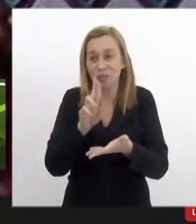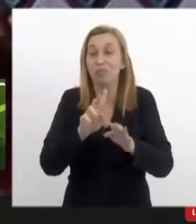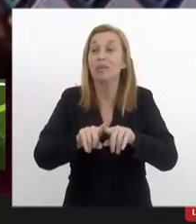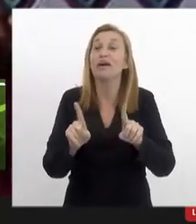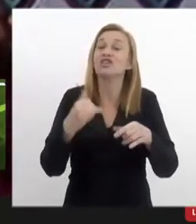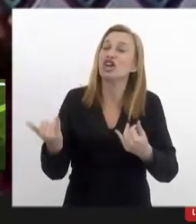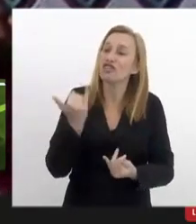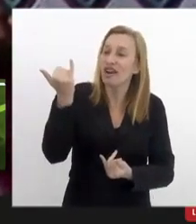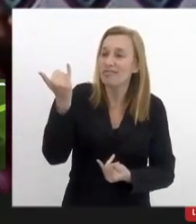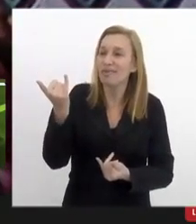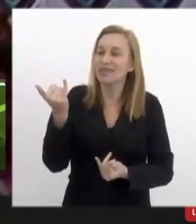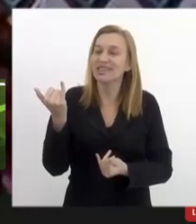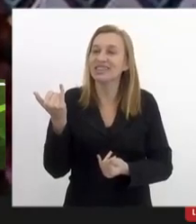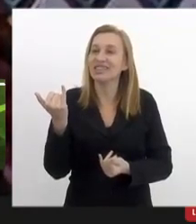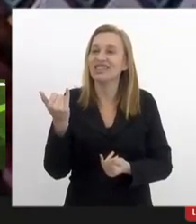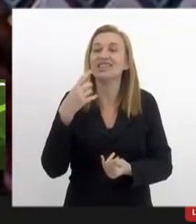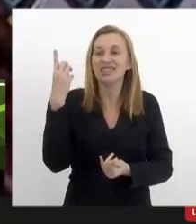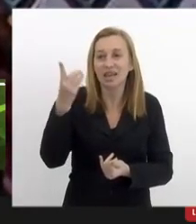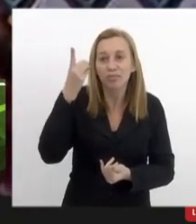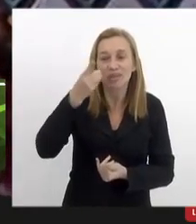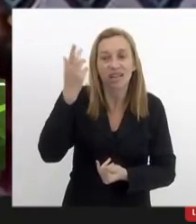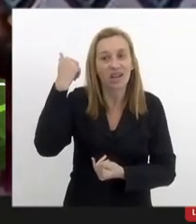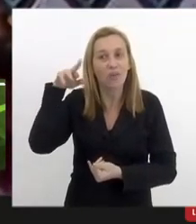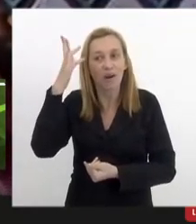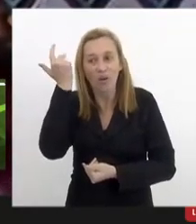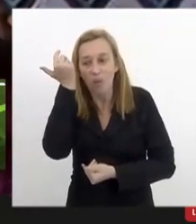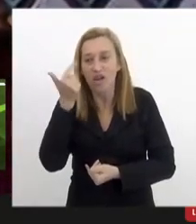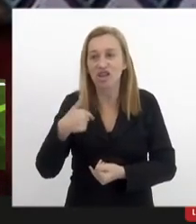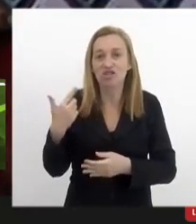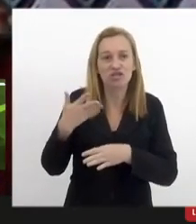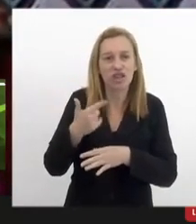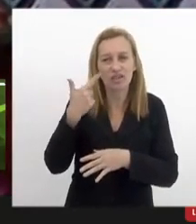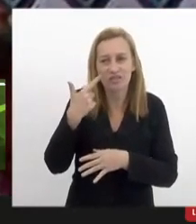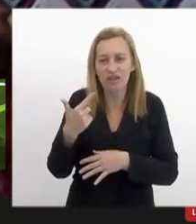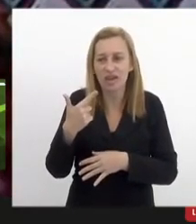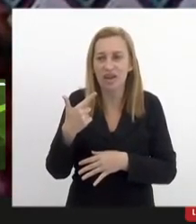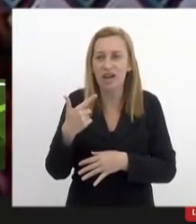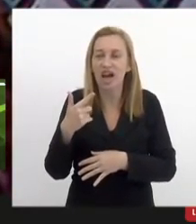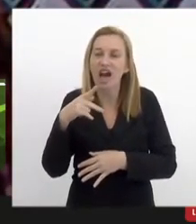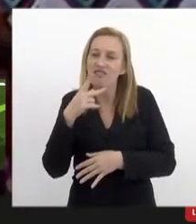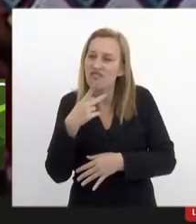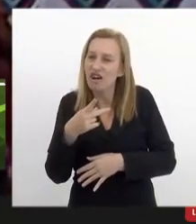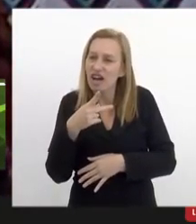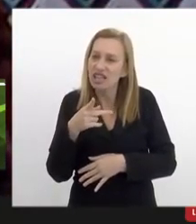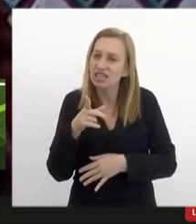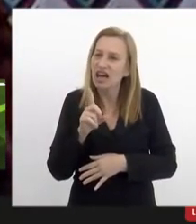a importância, deputado Eliomar Coelho, eu cheguei a pegar essa parte da fala